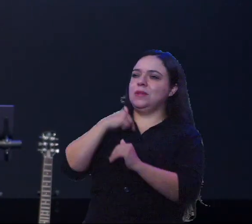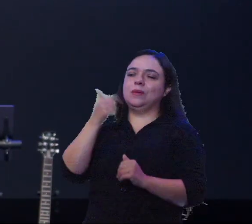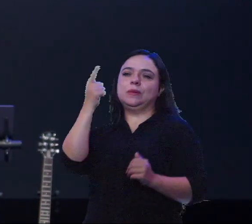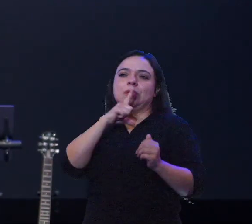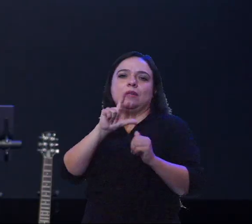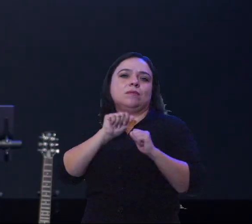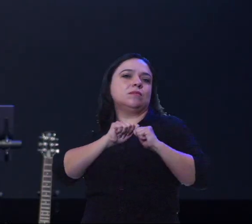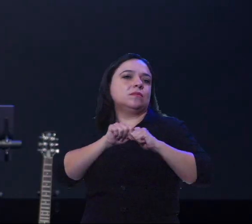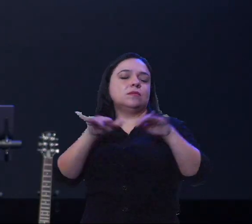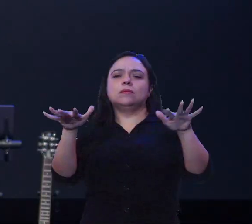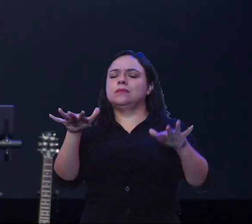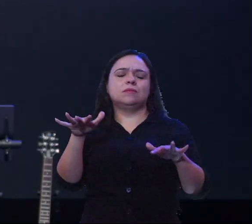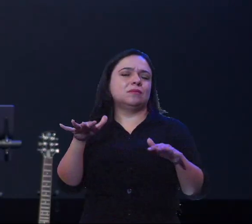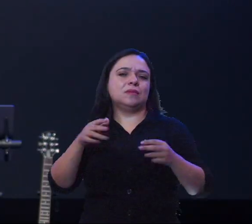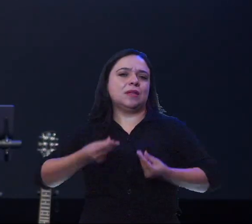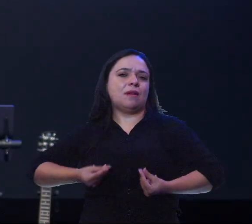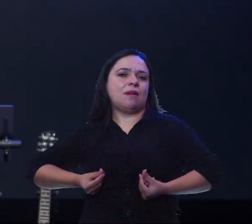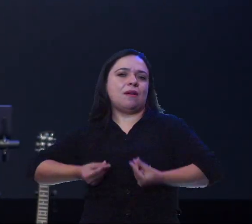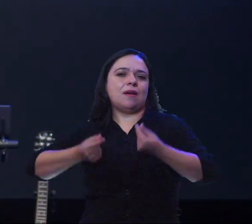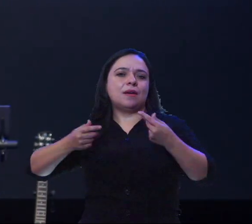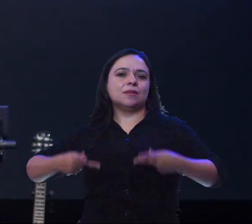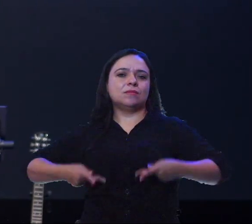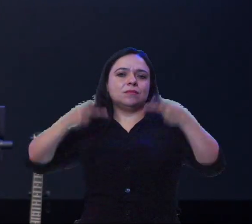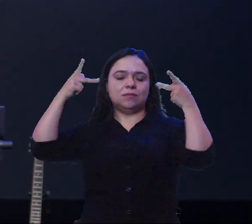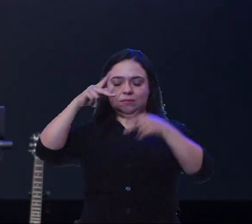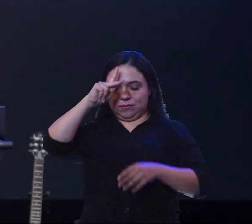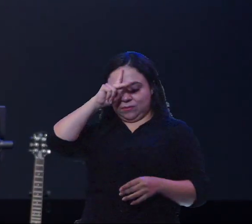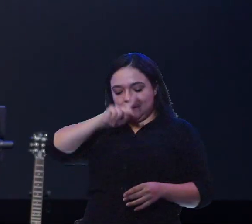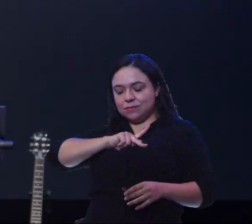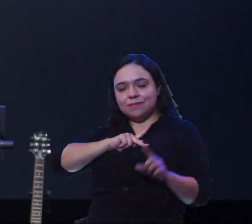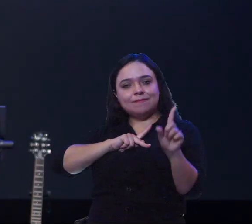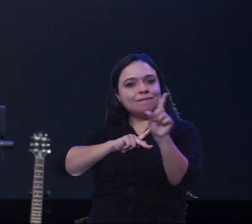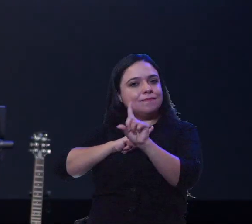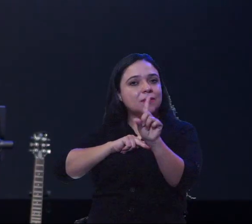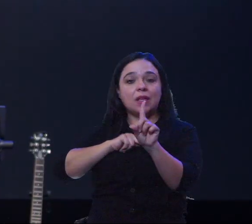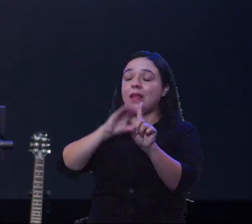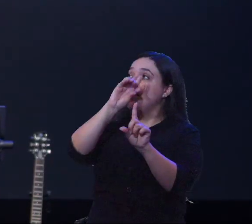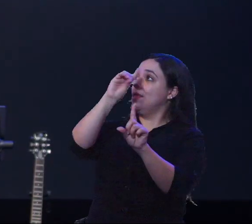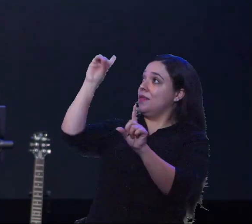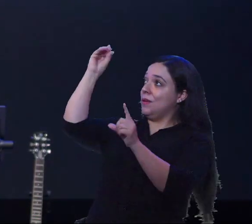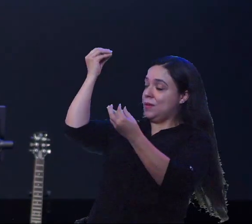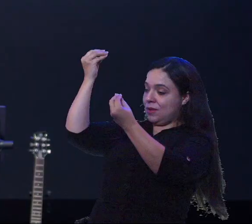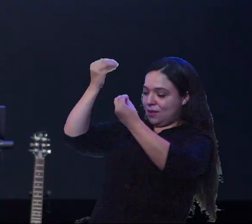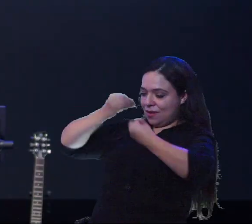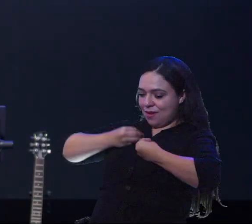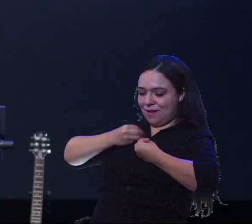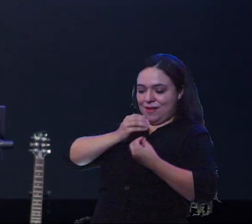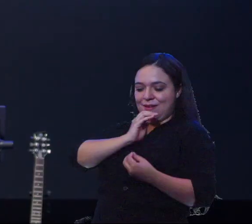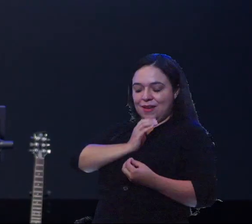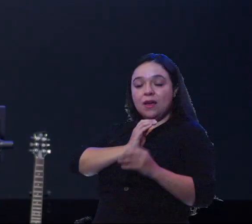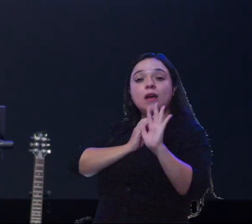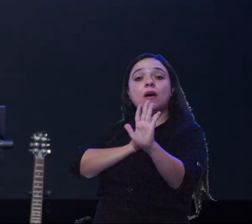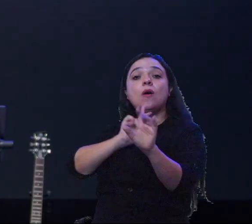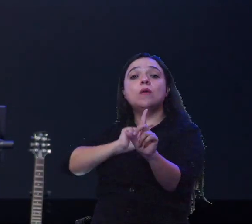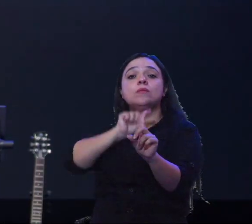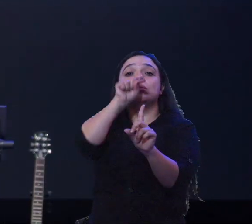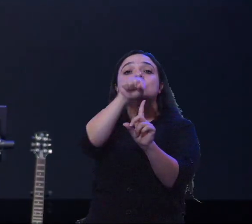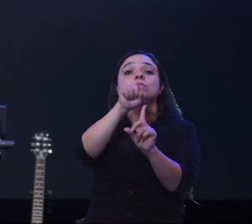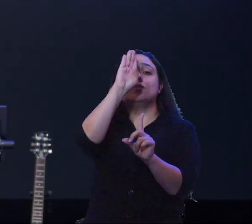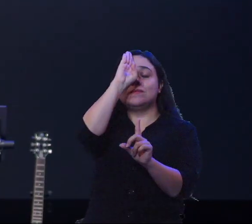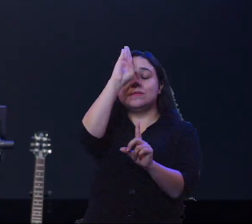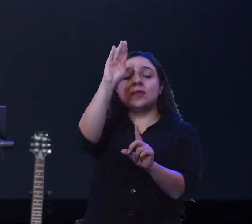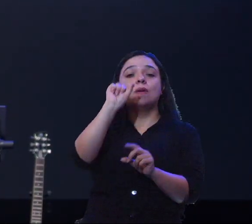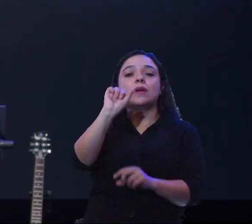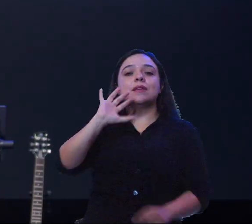ou gerar simplesmente riqueza na nossa própria vida. Aquilo que Deus coloca sobre nós tem como propósito